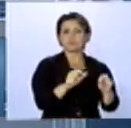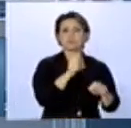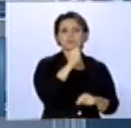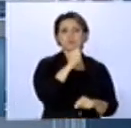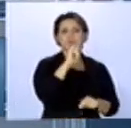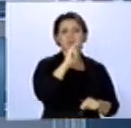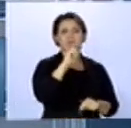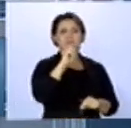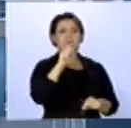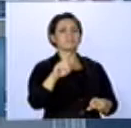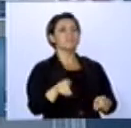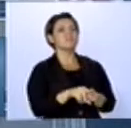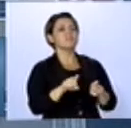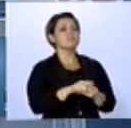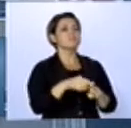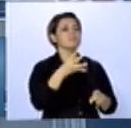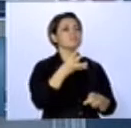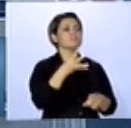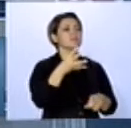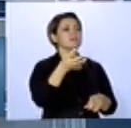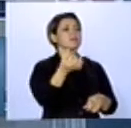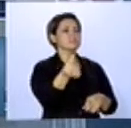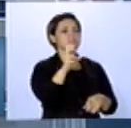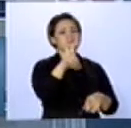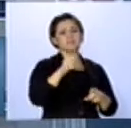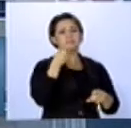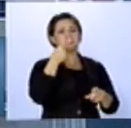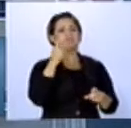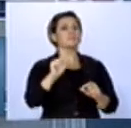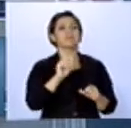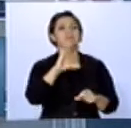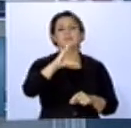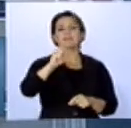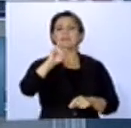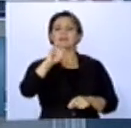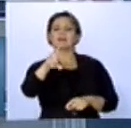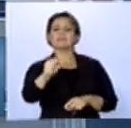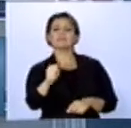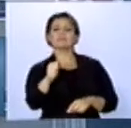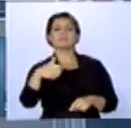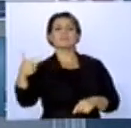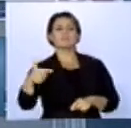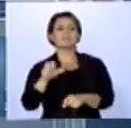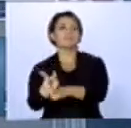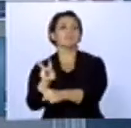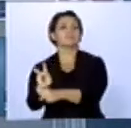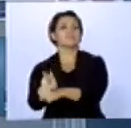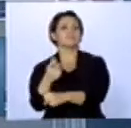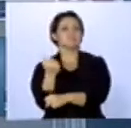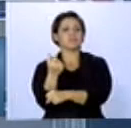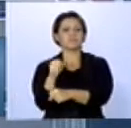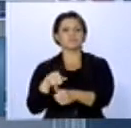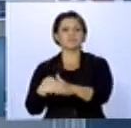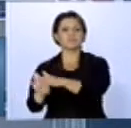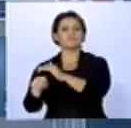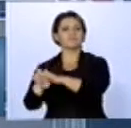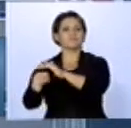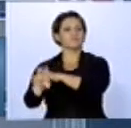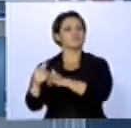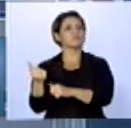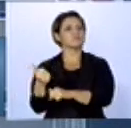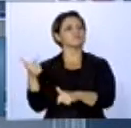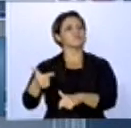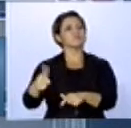di4650 a existência do Caixa 2 é falta do seu controle mas esse documento também não é válido porque o caixa 2 Caixa 2 e o controle